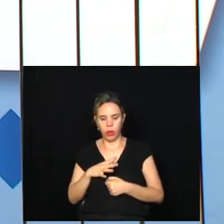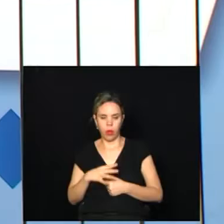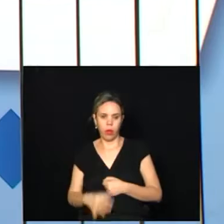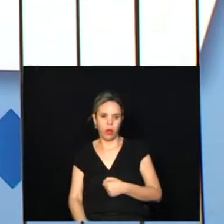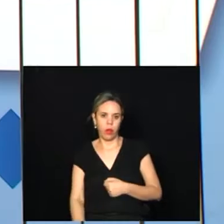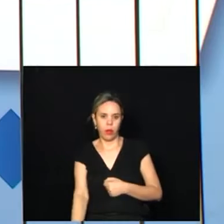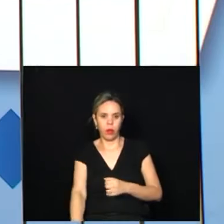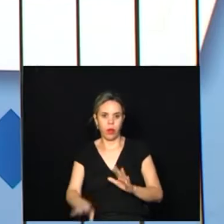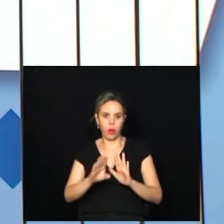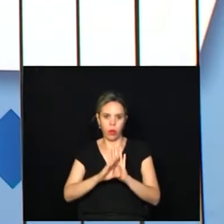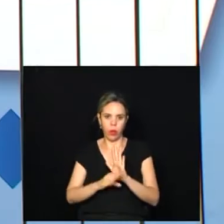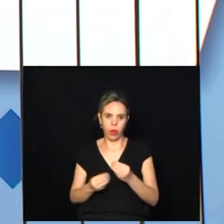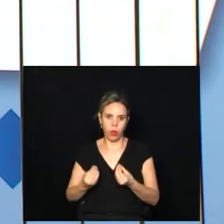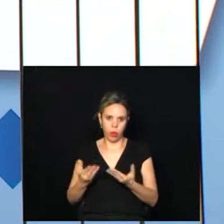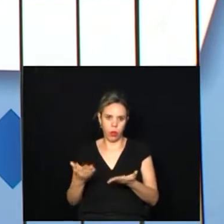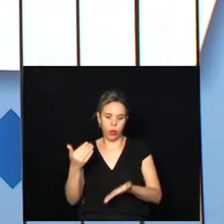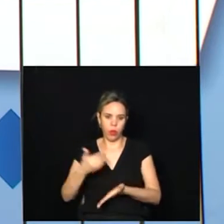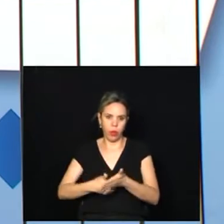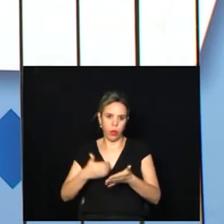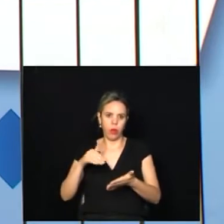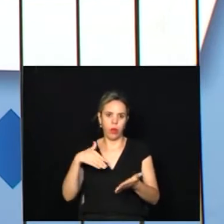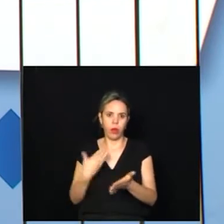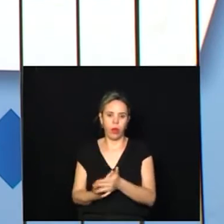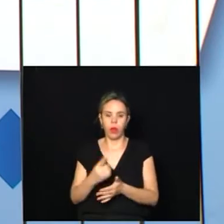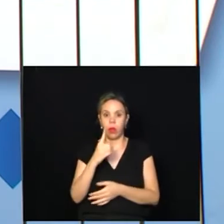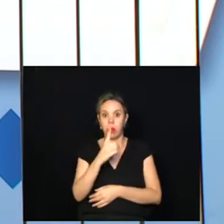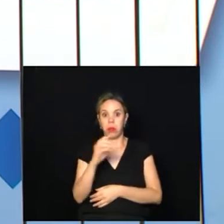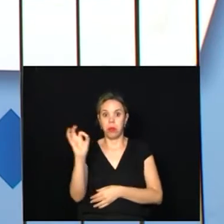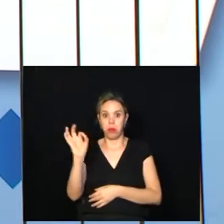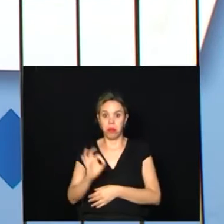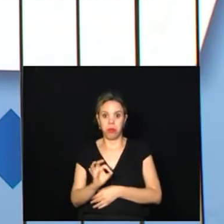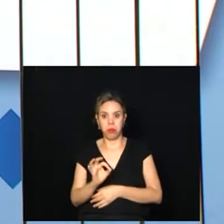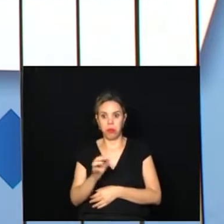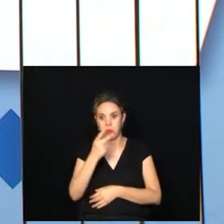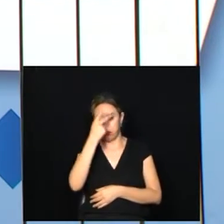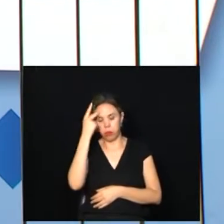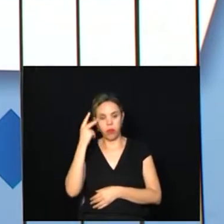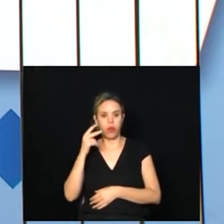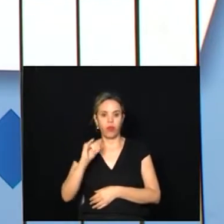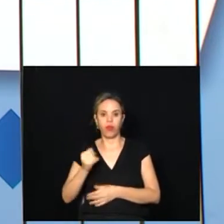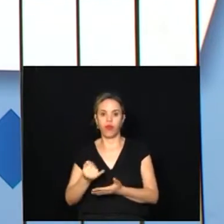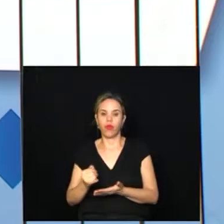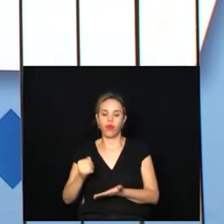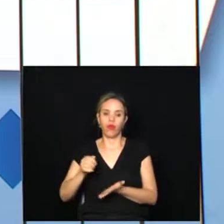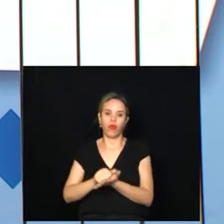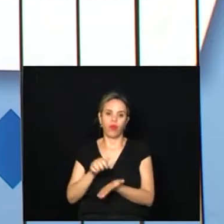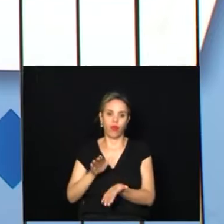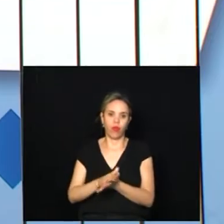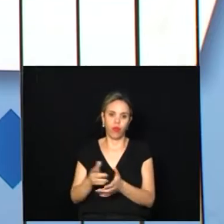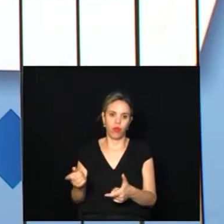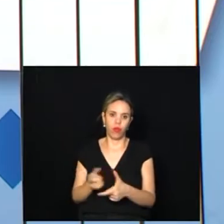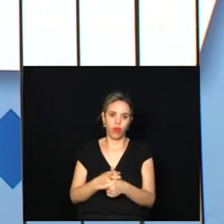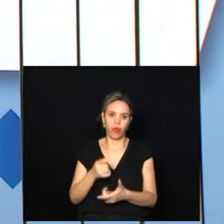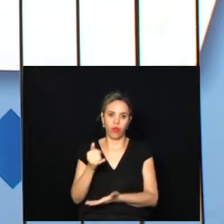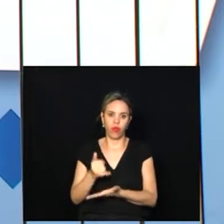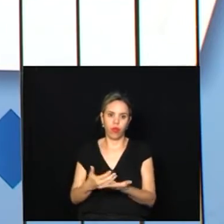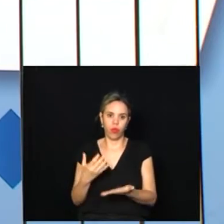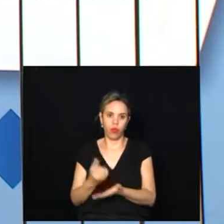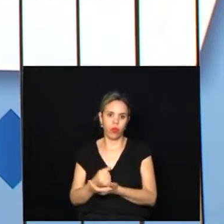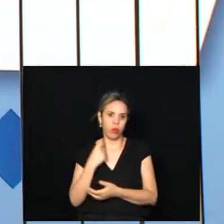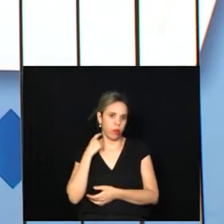O programa vai oferecer descontos de até 100% em juros e multas para dívidas tributárias, que